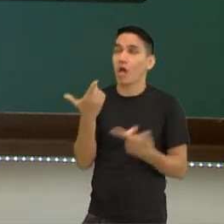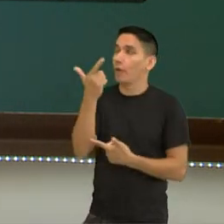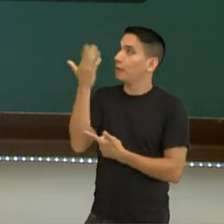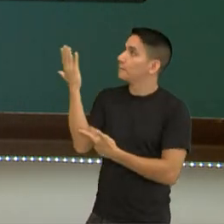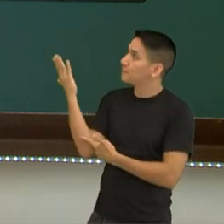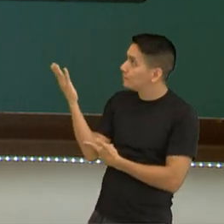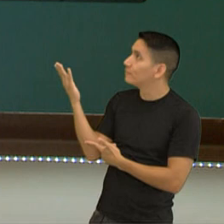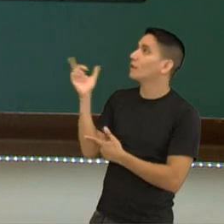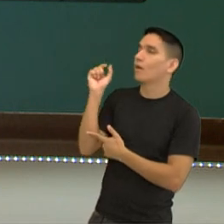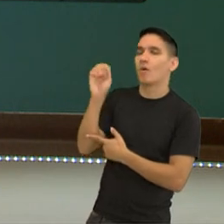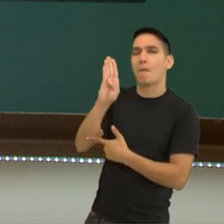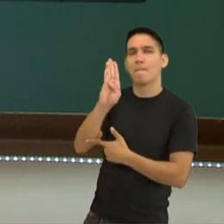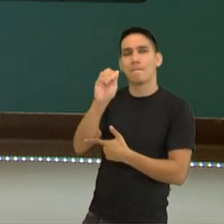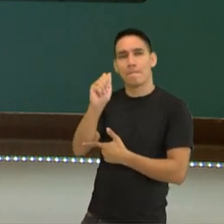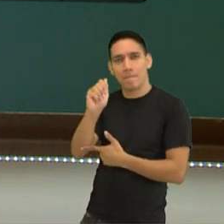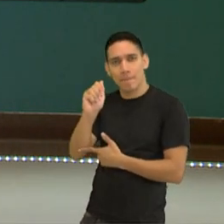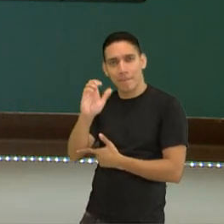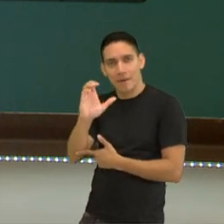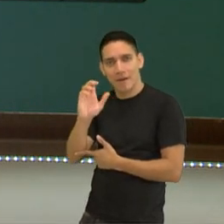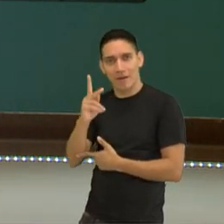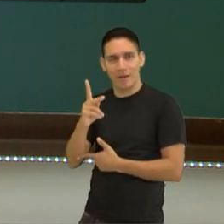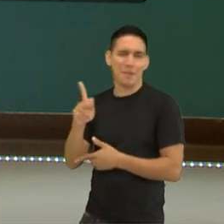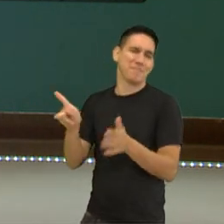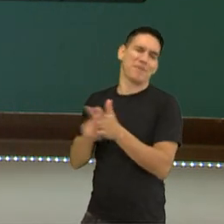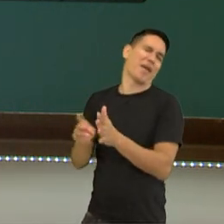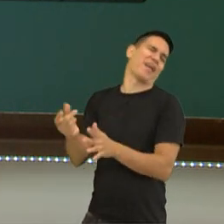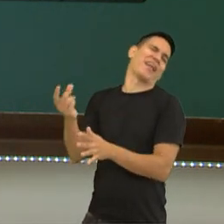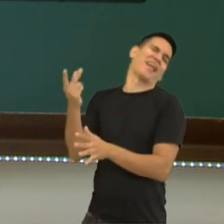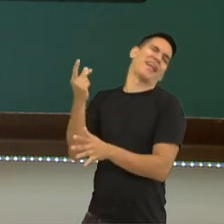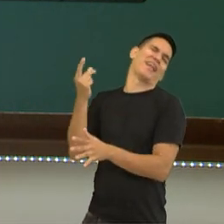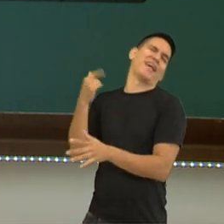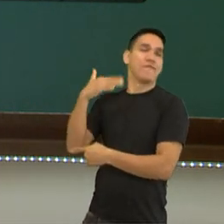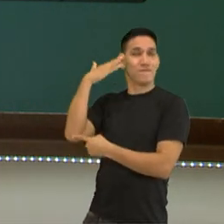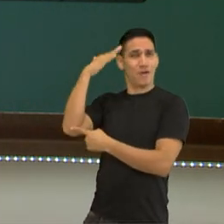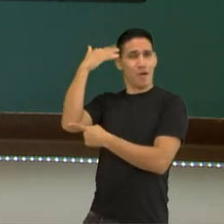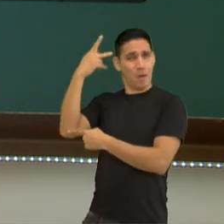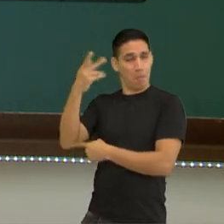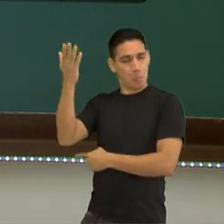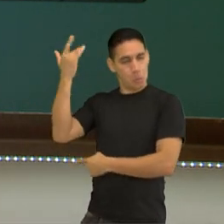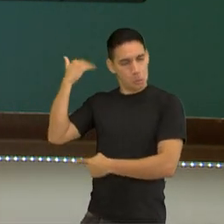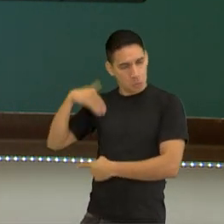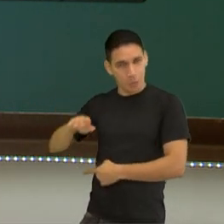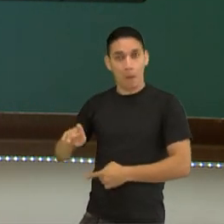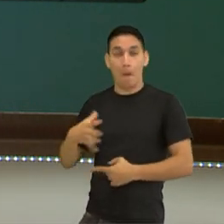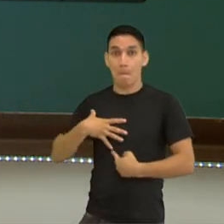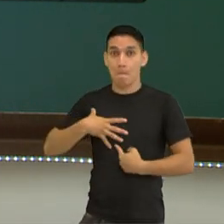homem, o MC Catra da antiguidade, pai de